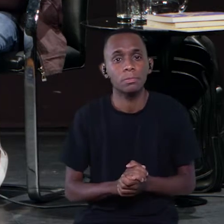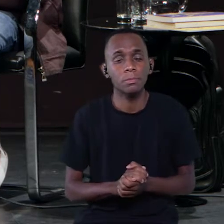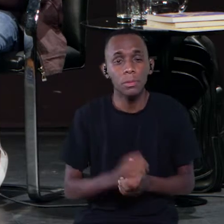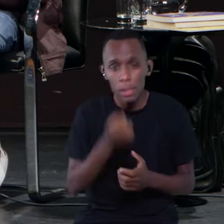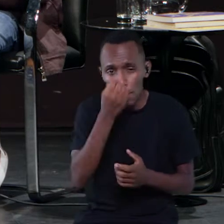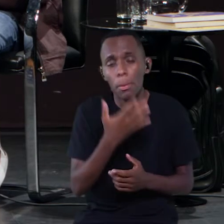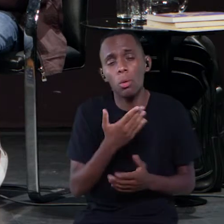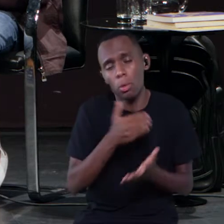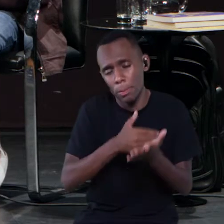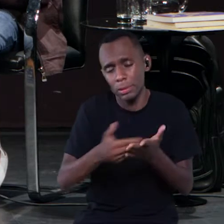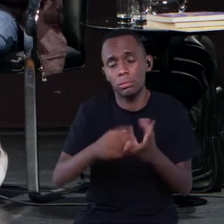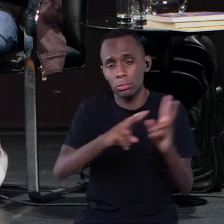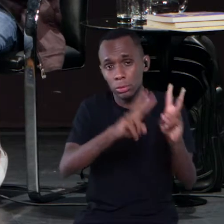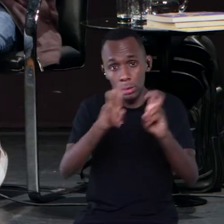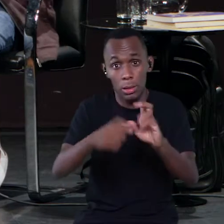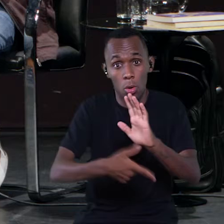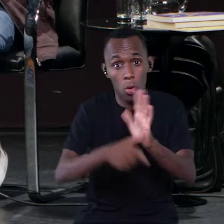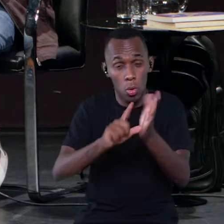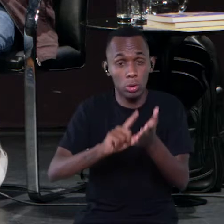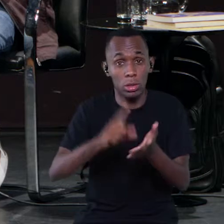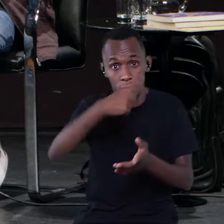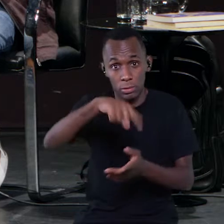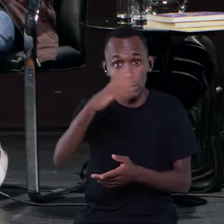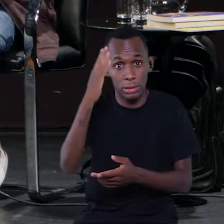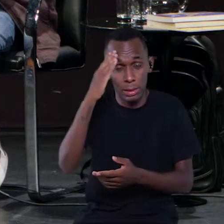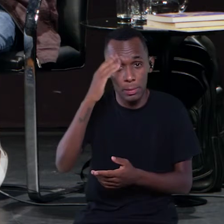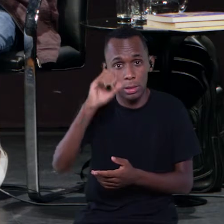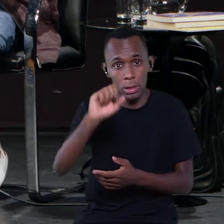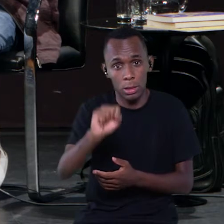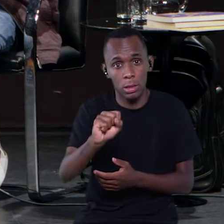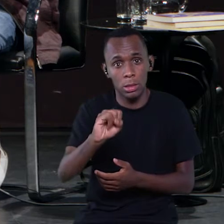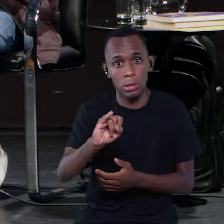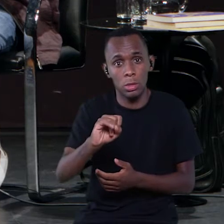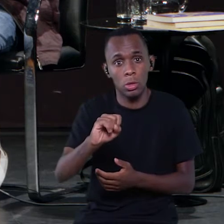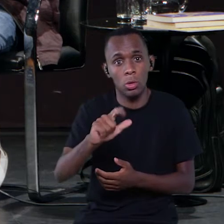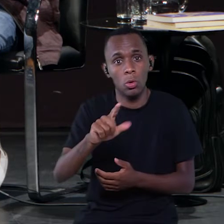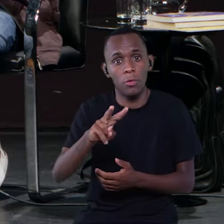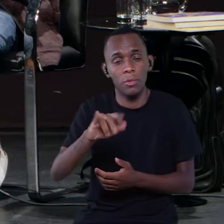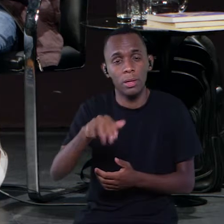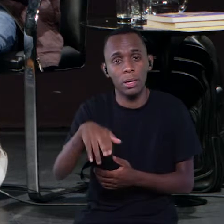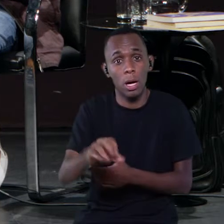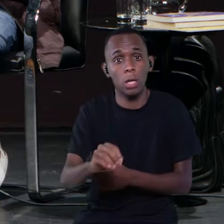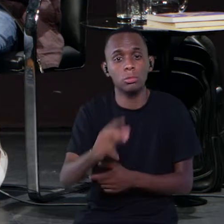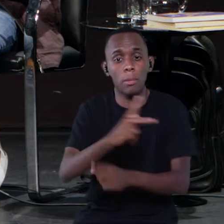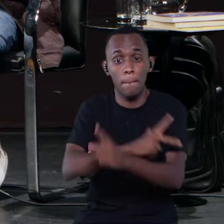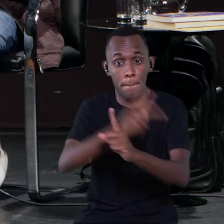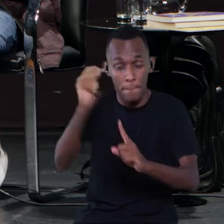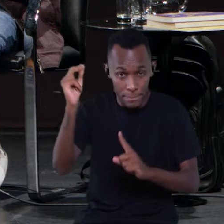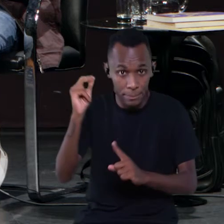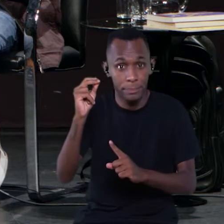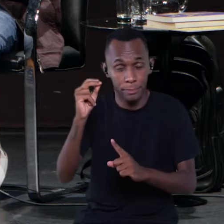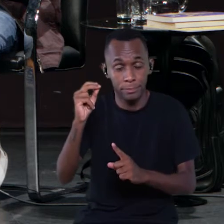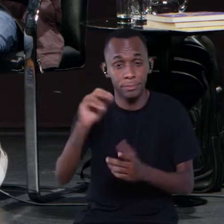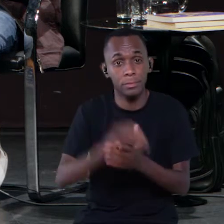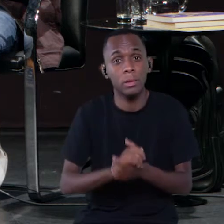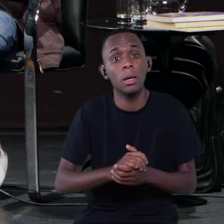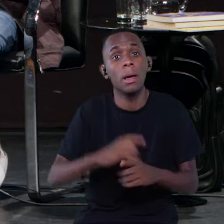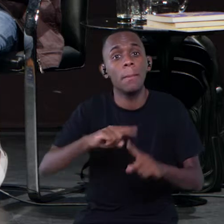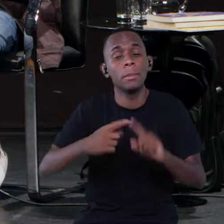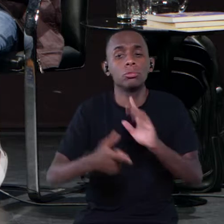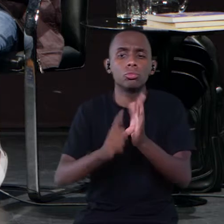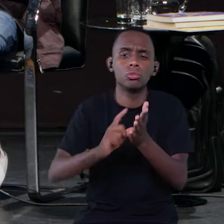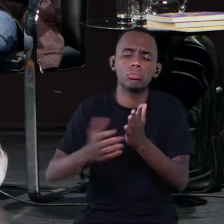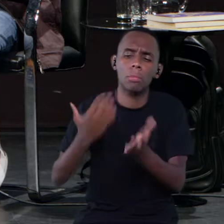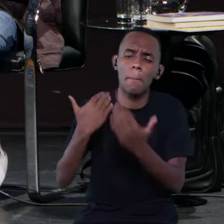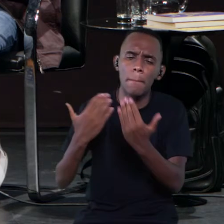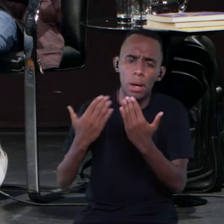ontem vocês ficaram sabendo que o Silviano Santiago ganhou o Prêmio Camões, né? E um diálogo que eu tive recentemente com ele, que está,